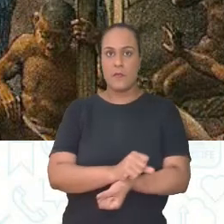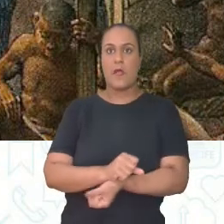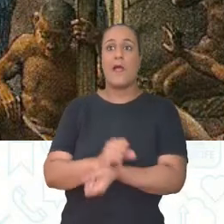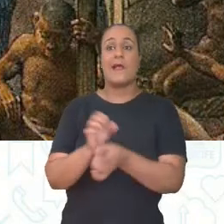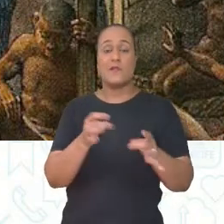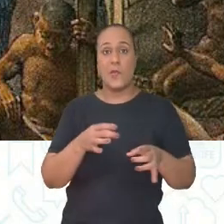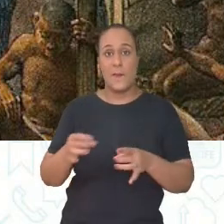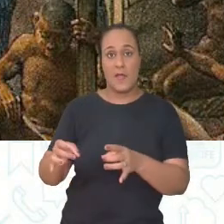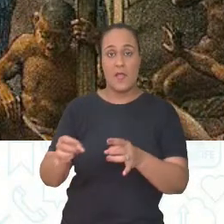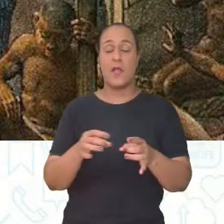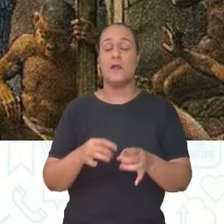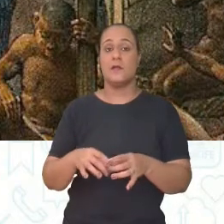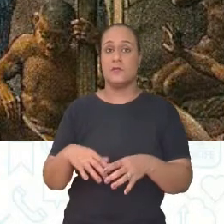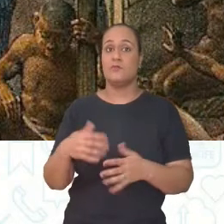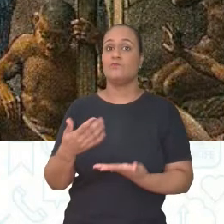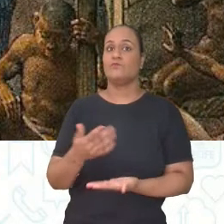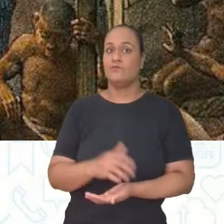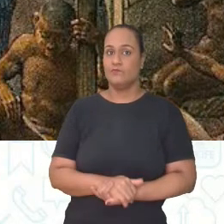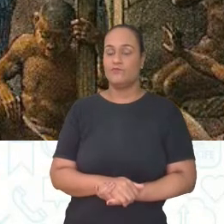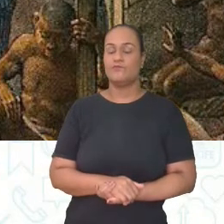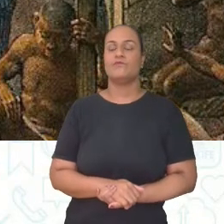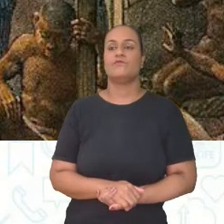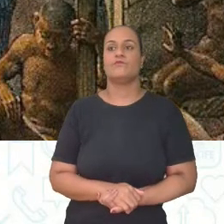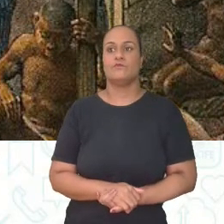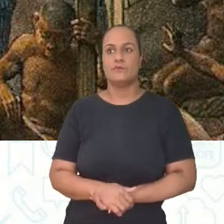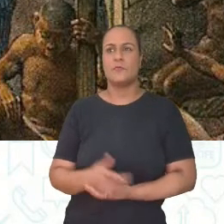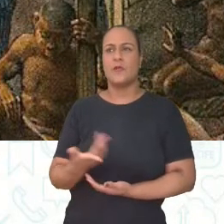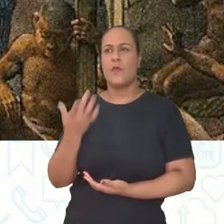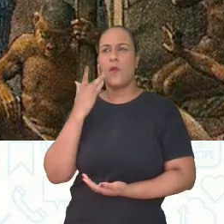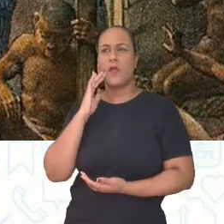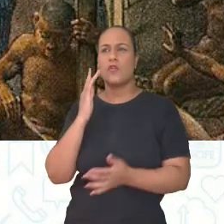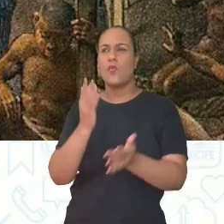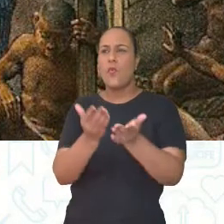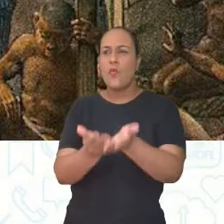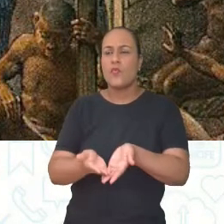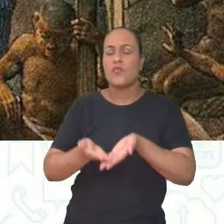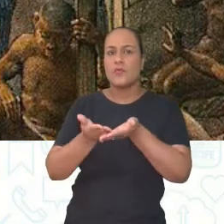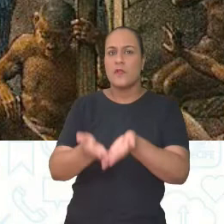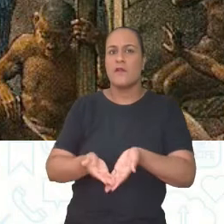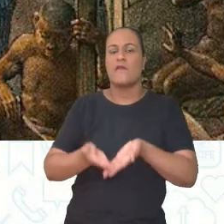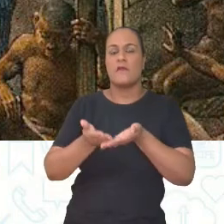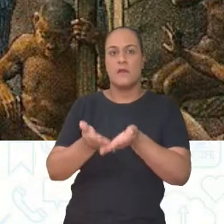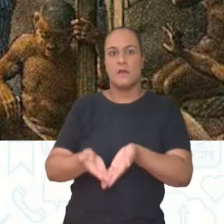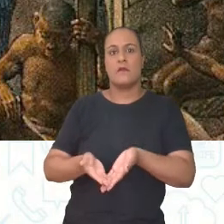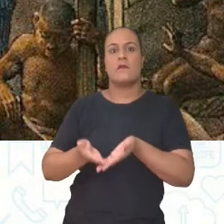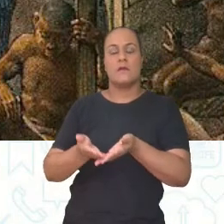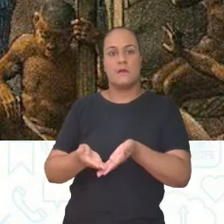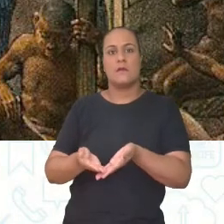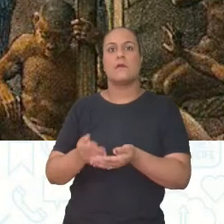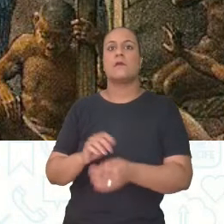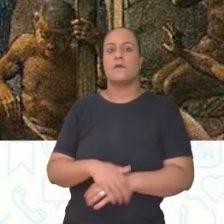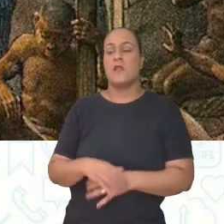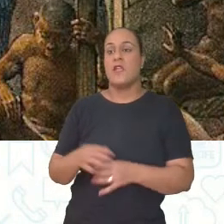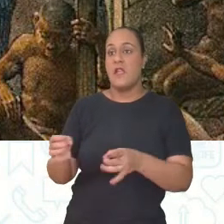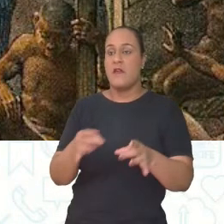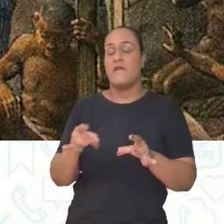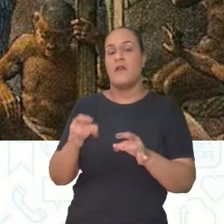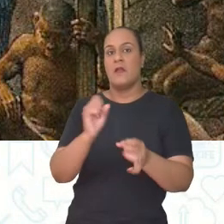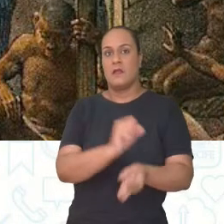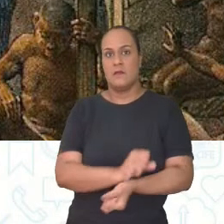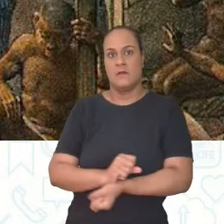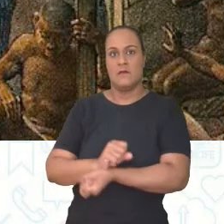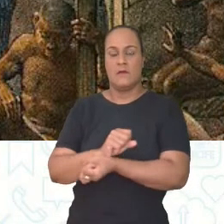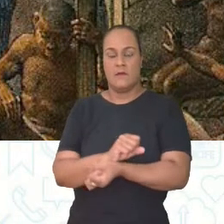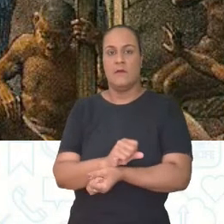Que aí eles retratam aí como se fosse um navio negreiro e esse tráfico de escravos que havia. Então, veja,